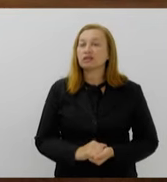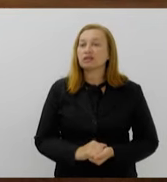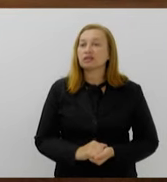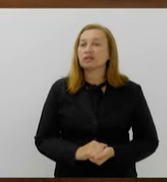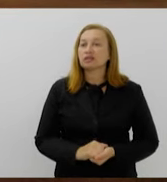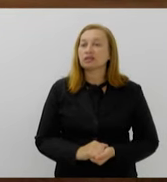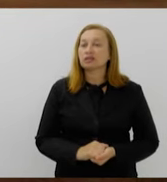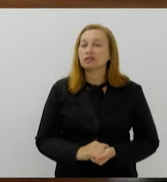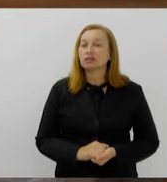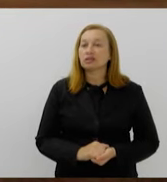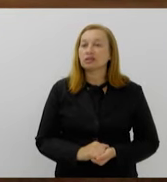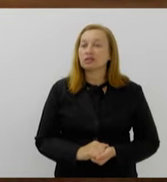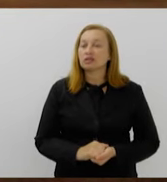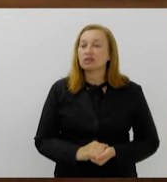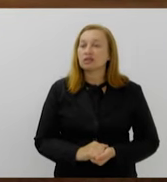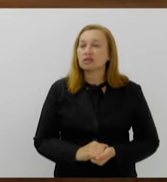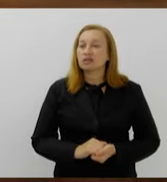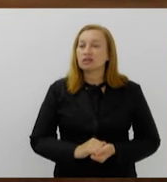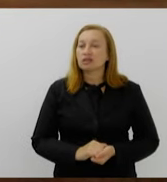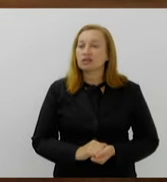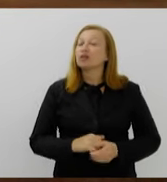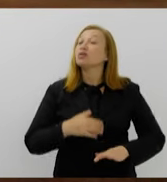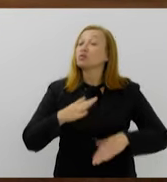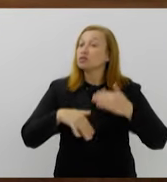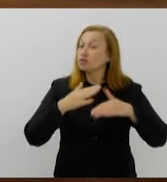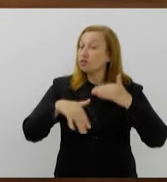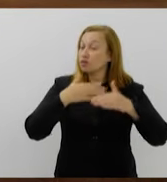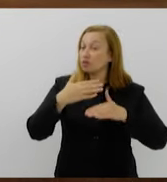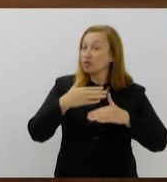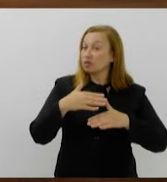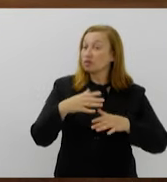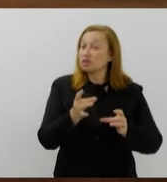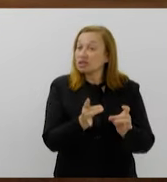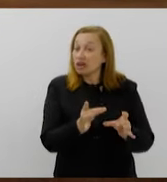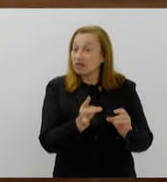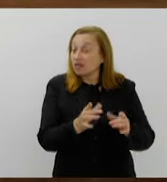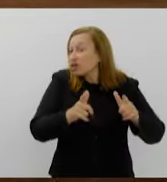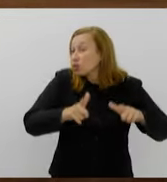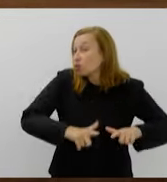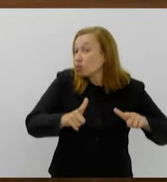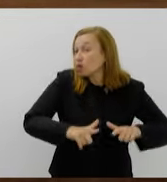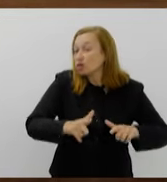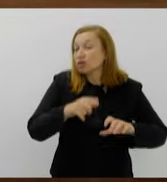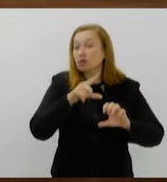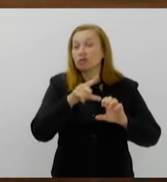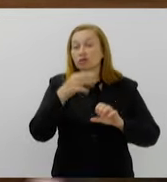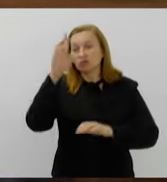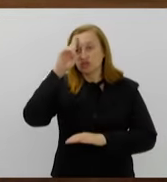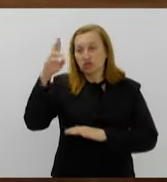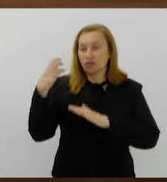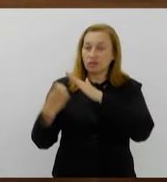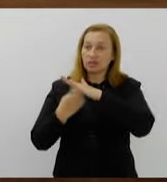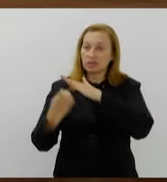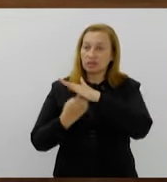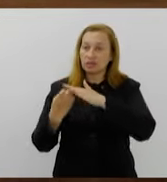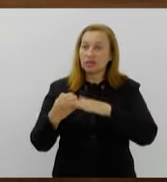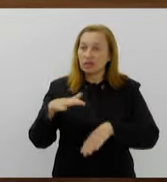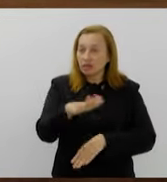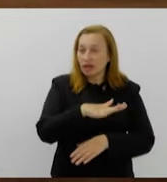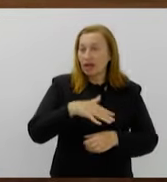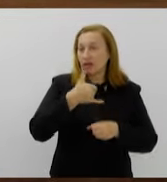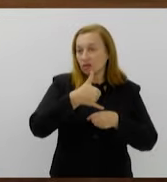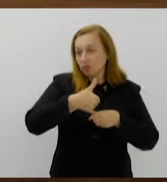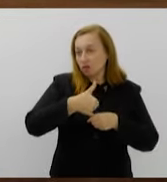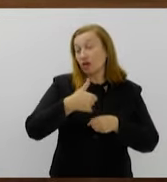destacado por sua contribuição no desenvolvimento do Comércio local sendo um grande empresário no ramo de combustíveis o qual Eu